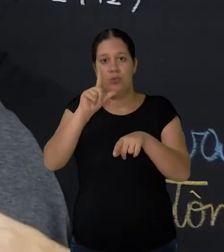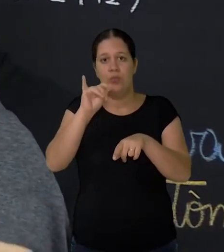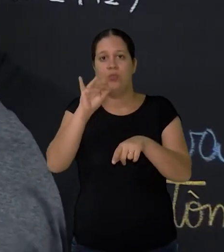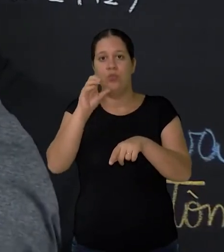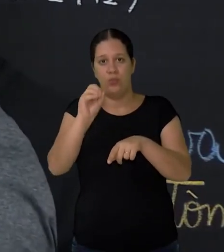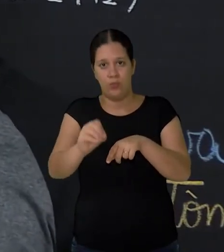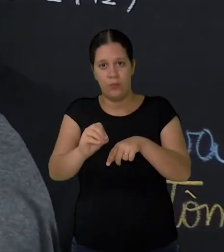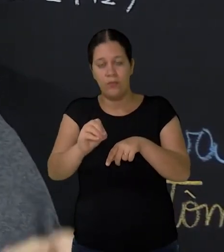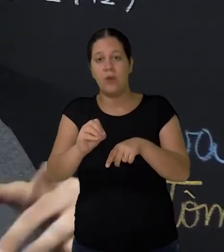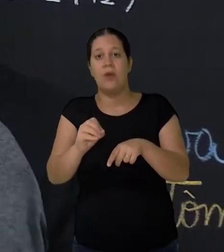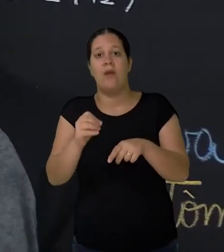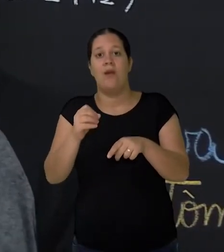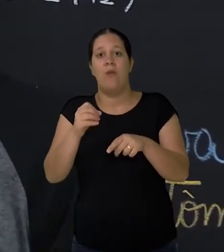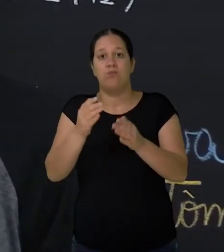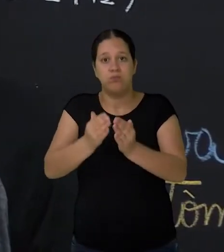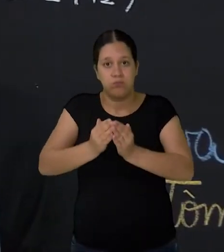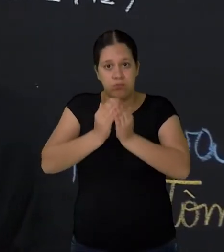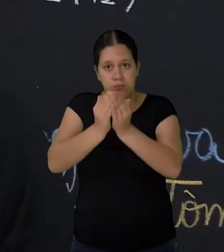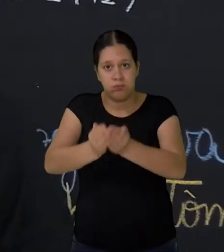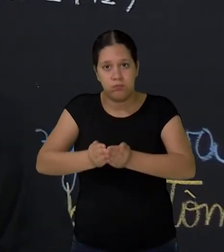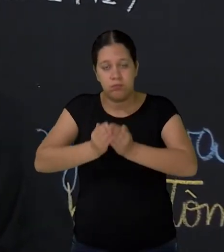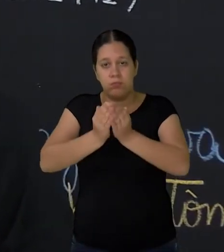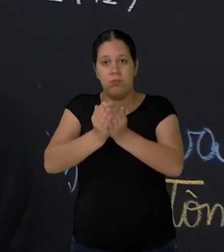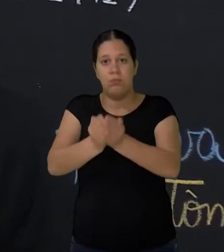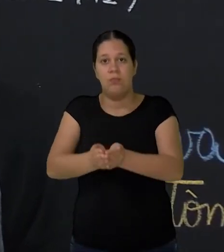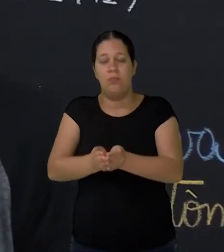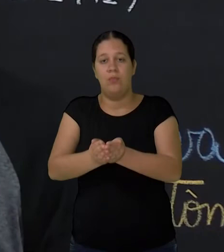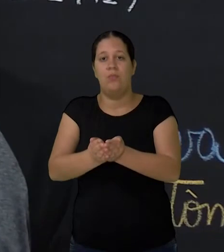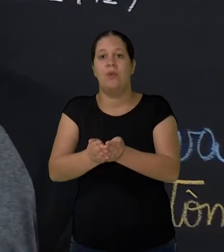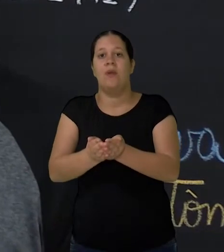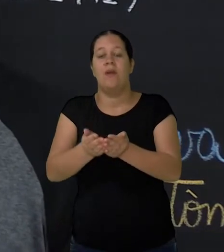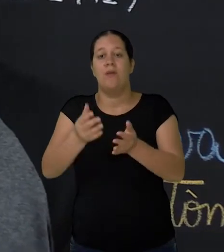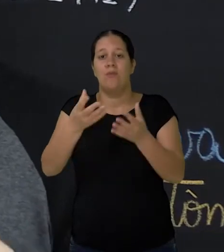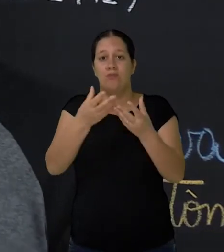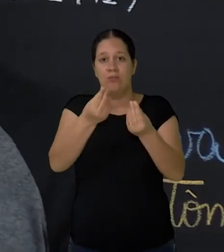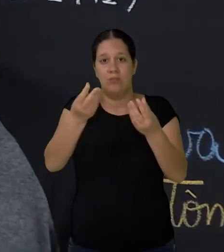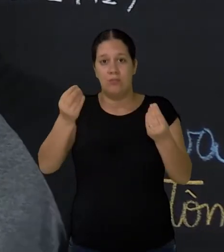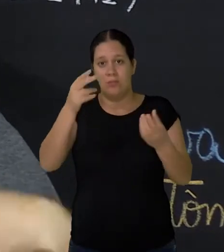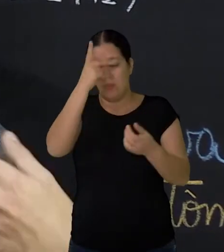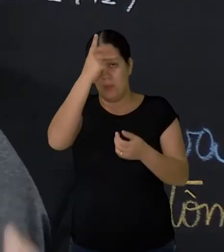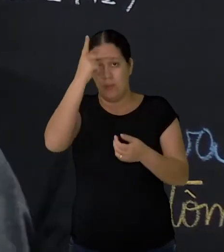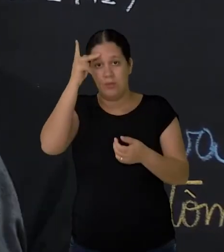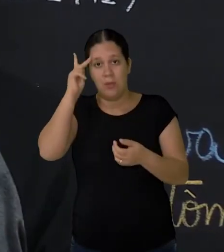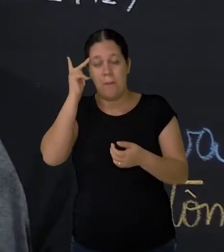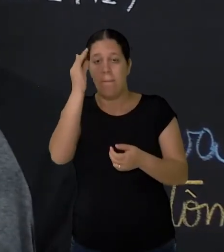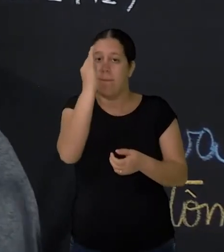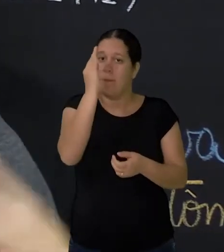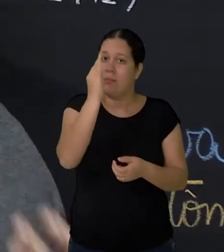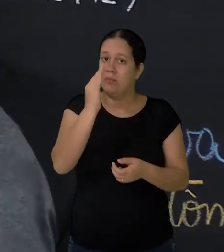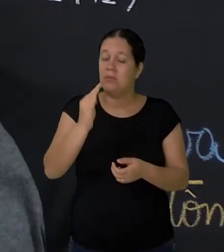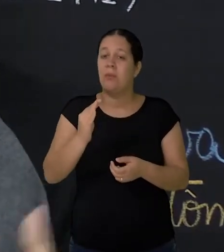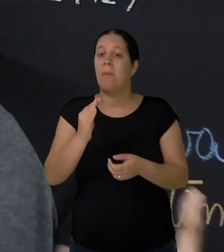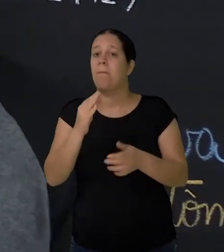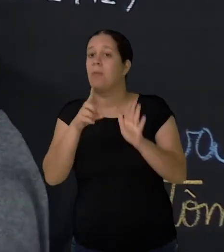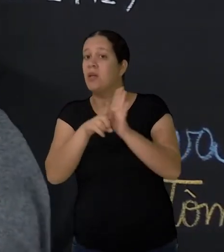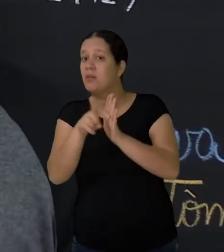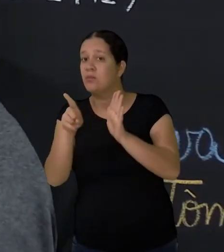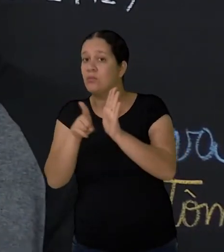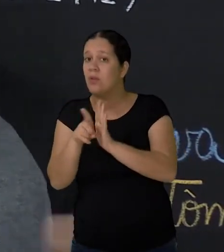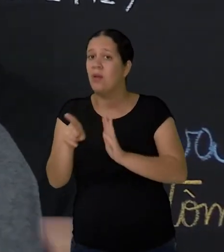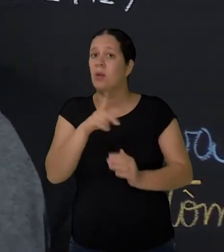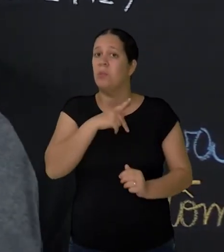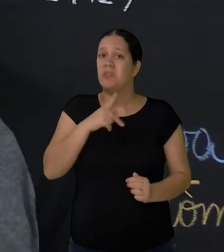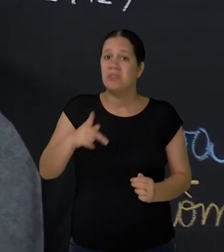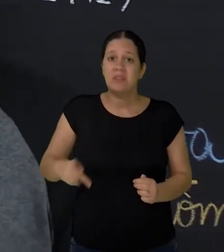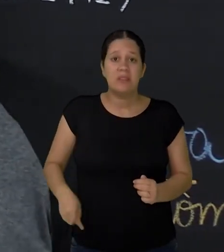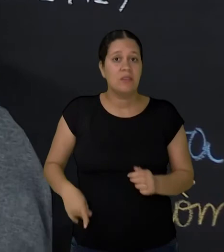navios brasileiros foram afundados por navios alemães na costa. Com isso, as pessoas nas principais cidades brasileiras começaram a questionar